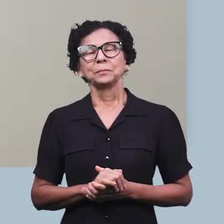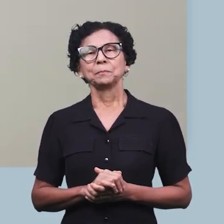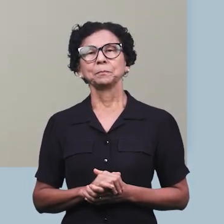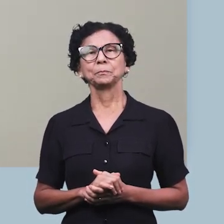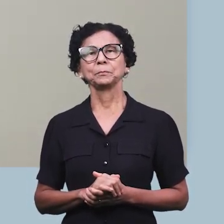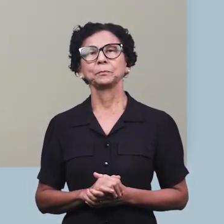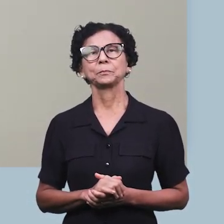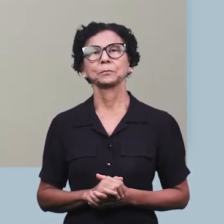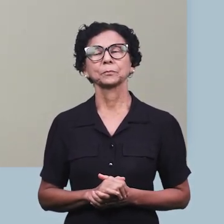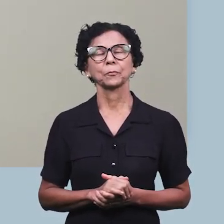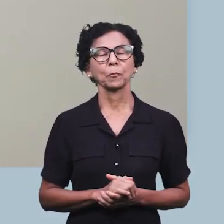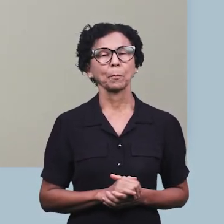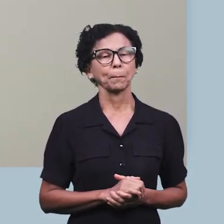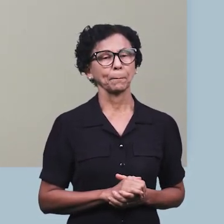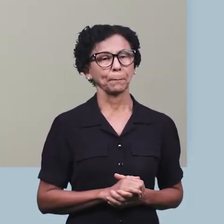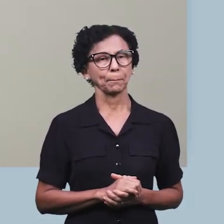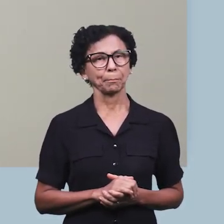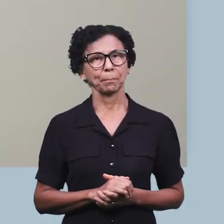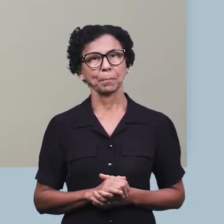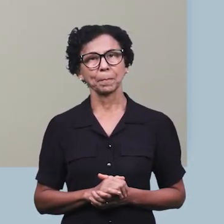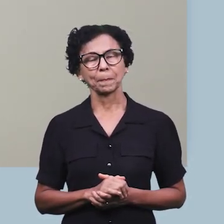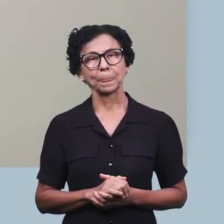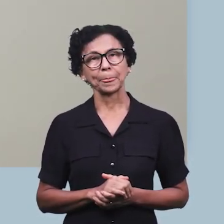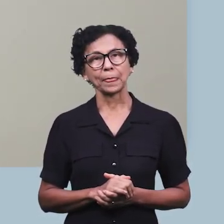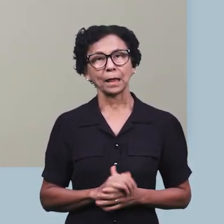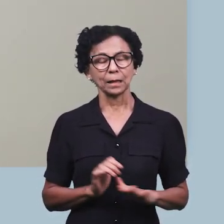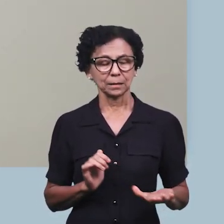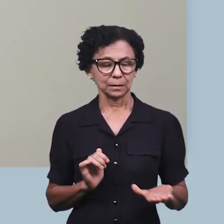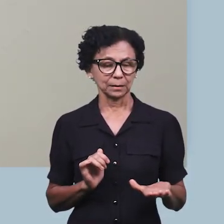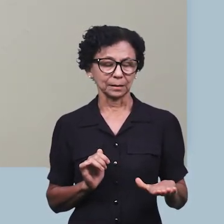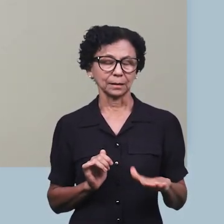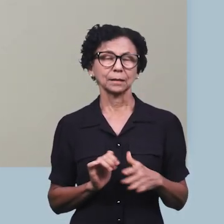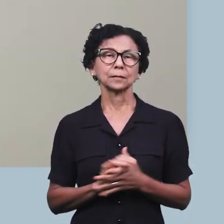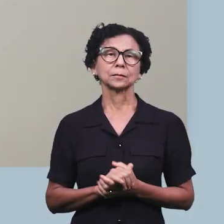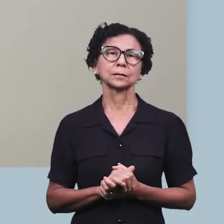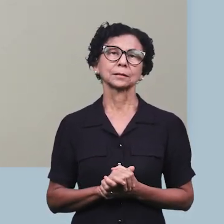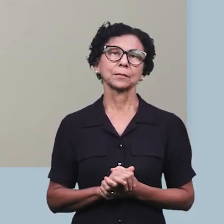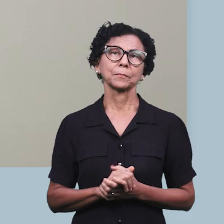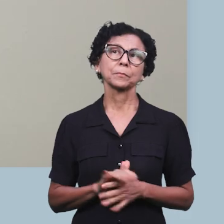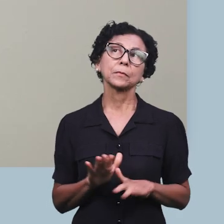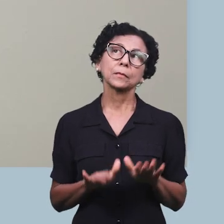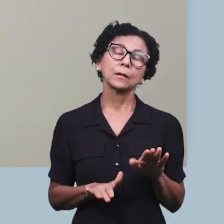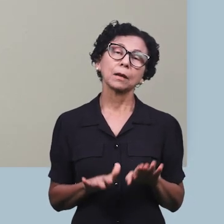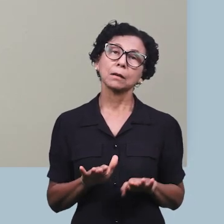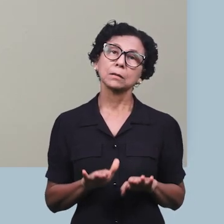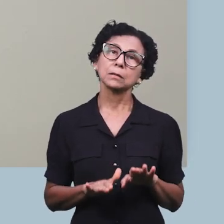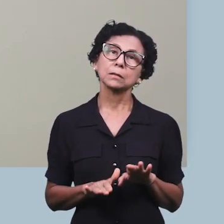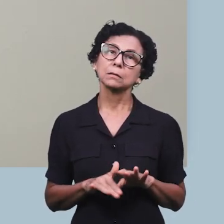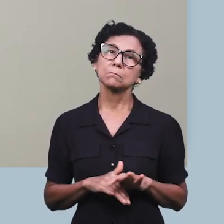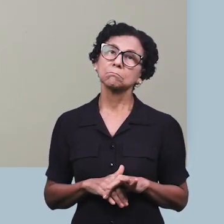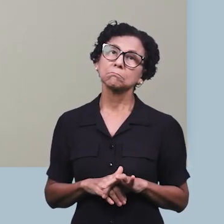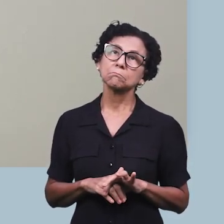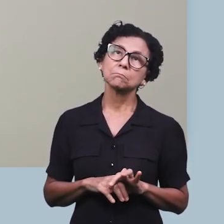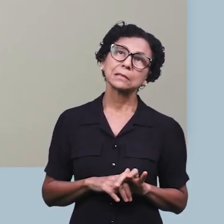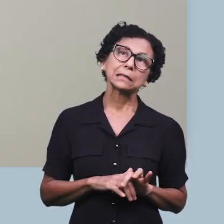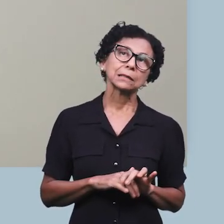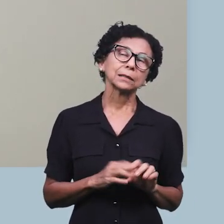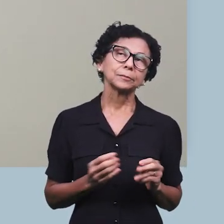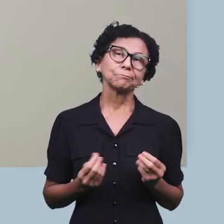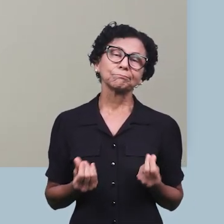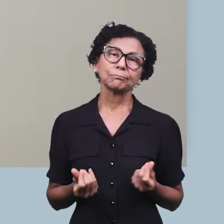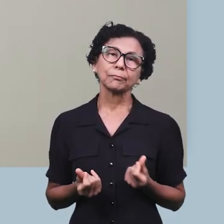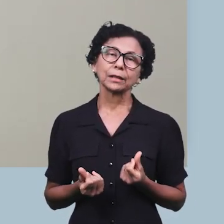relação à mediação. Por exemplo, se tem crianças que às vezes não é que